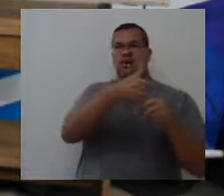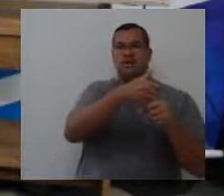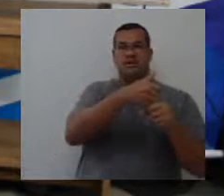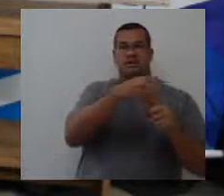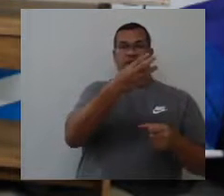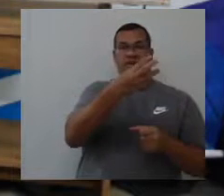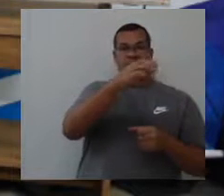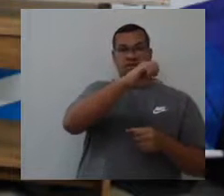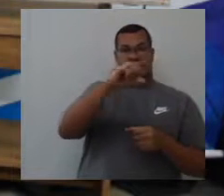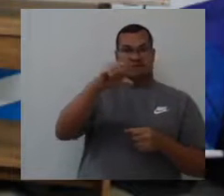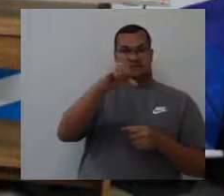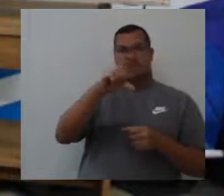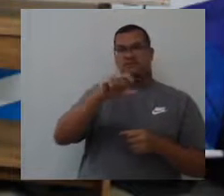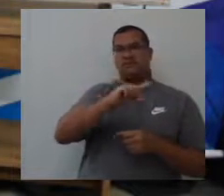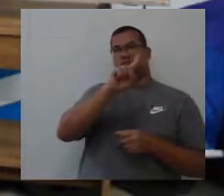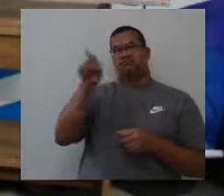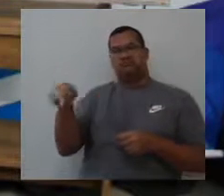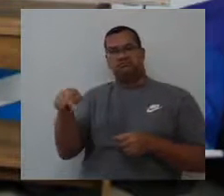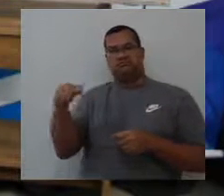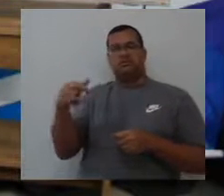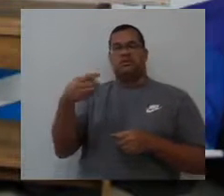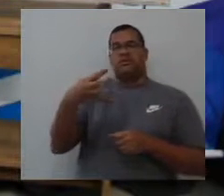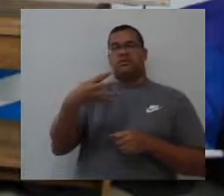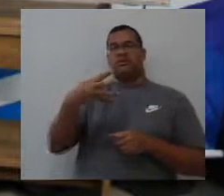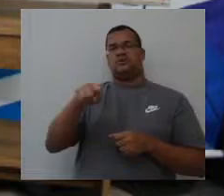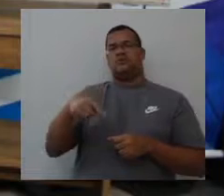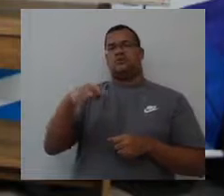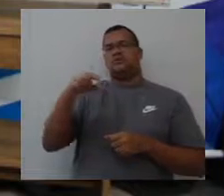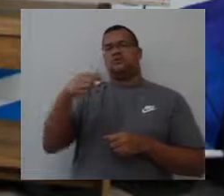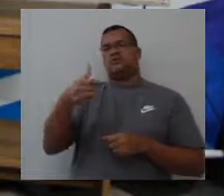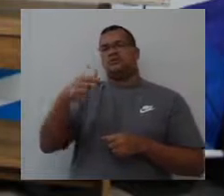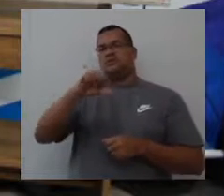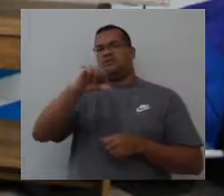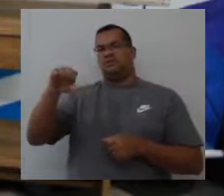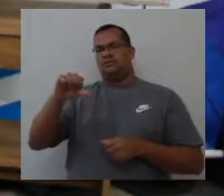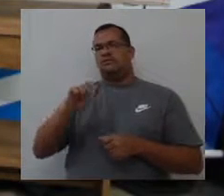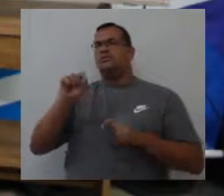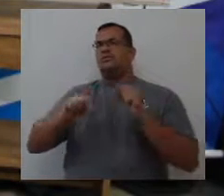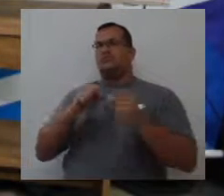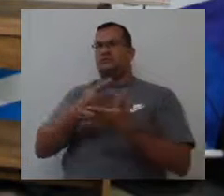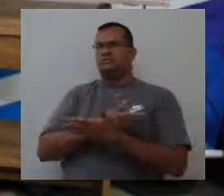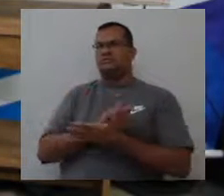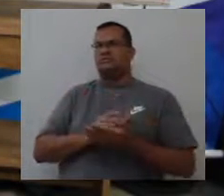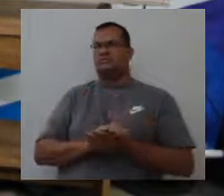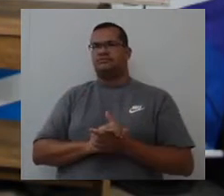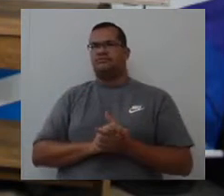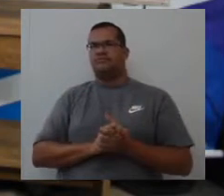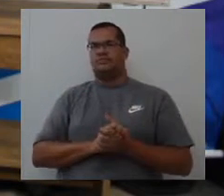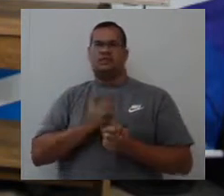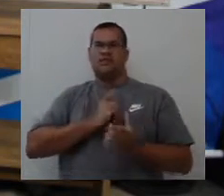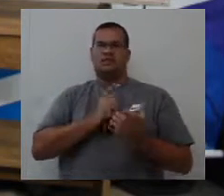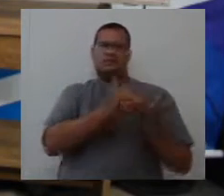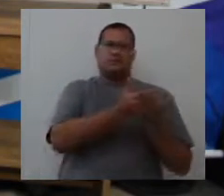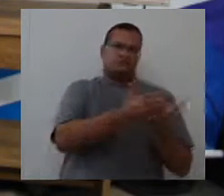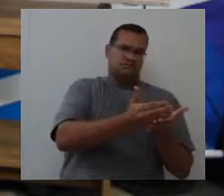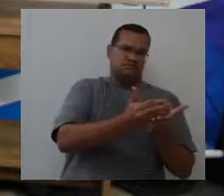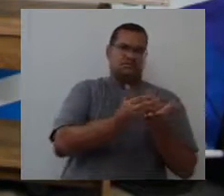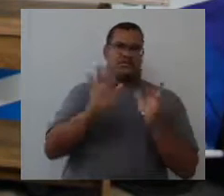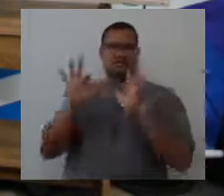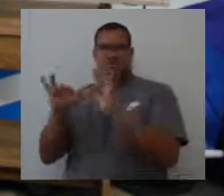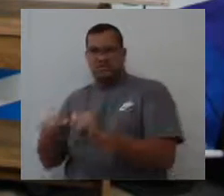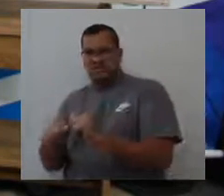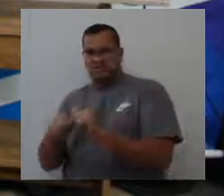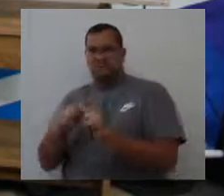R$ 3,99, passou a R$ 4,29, beleza? Olha o que vai acontecer. Eu tenho um preço inicial e tenho um